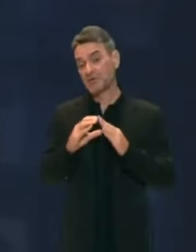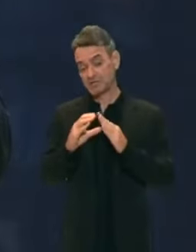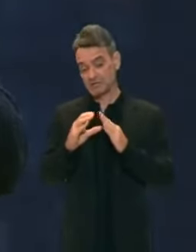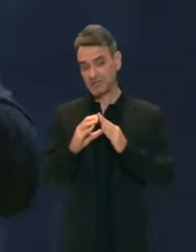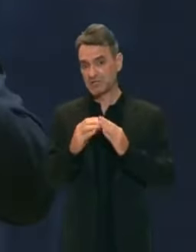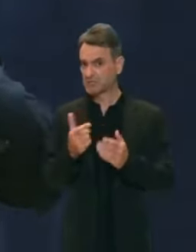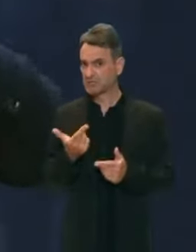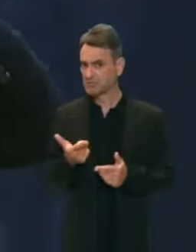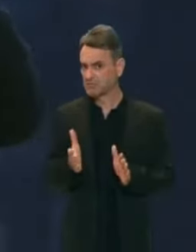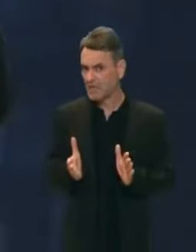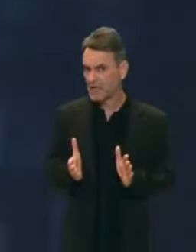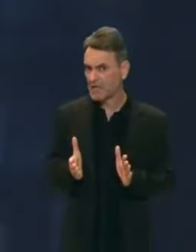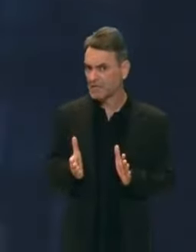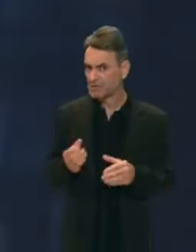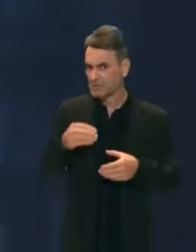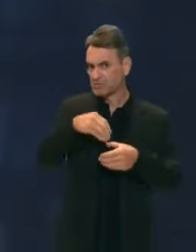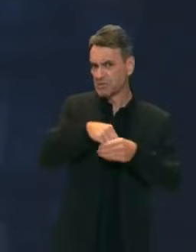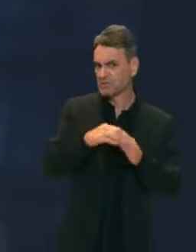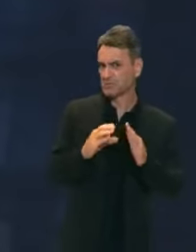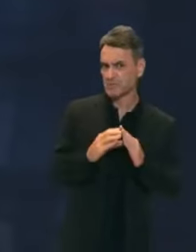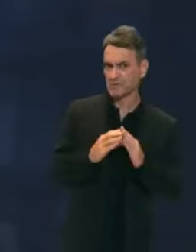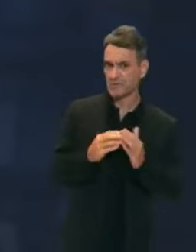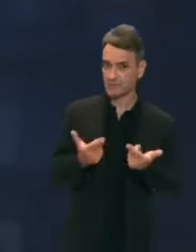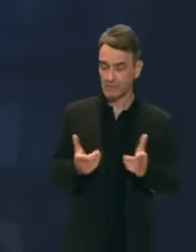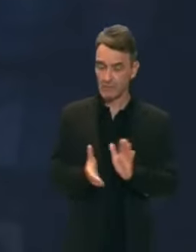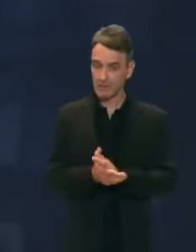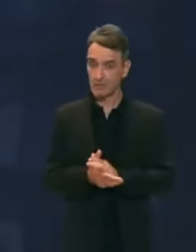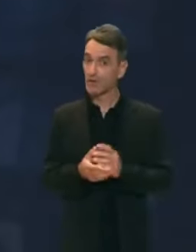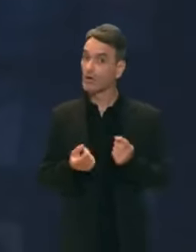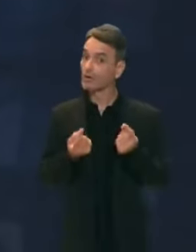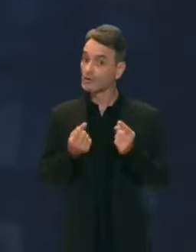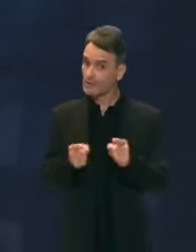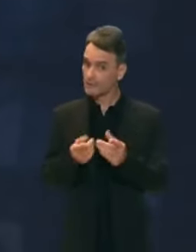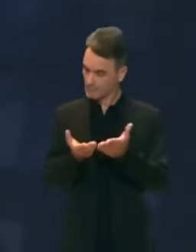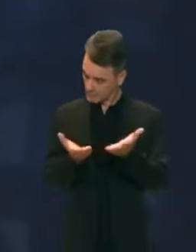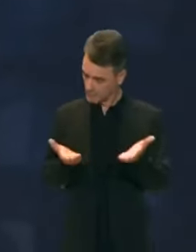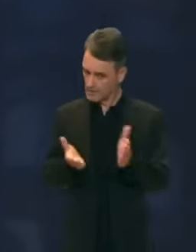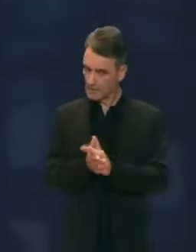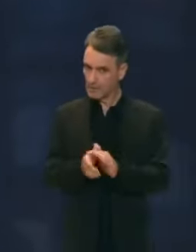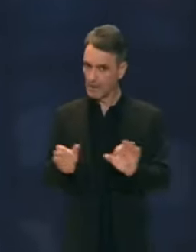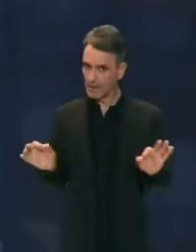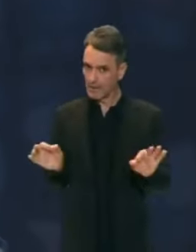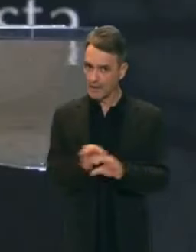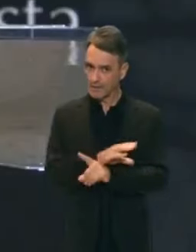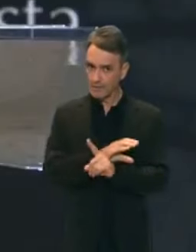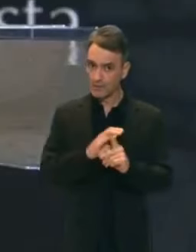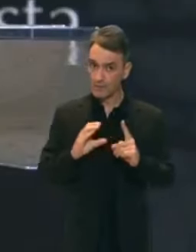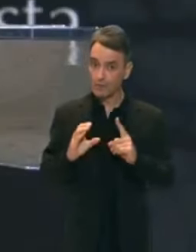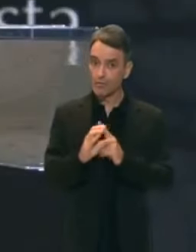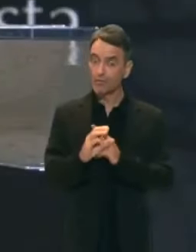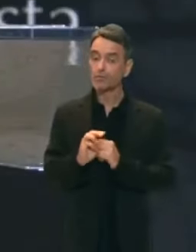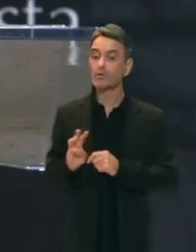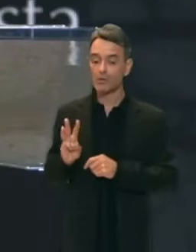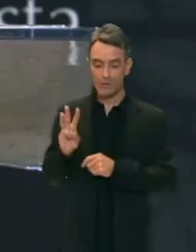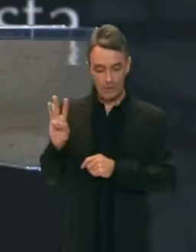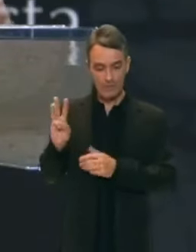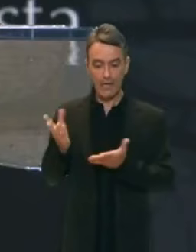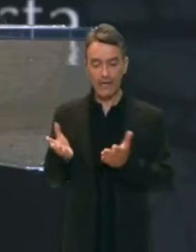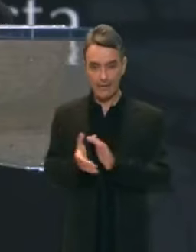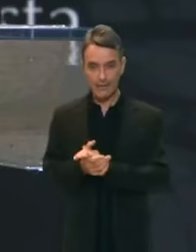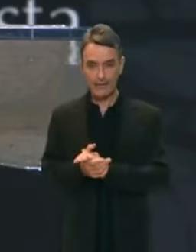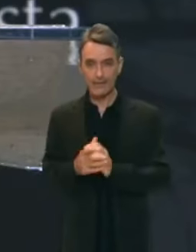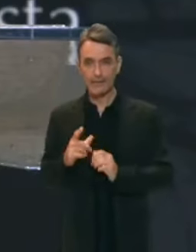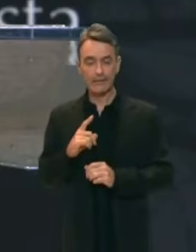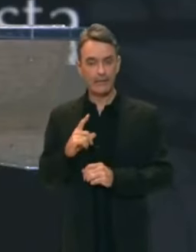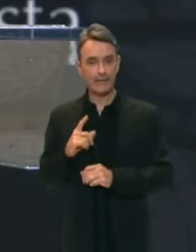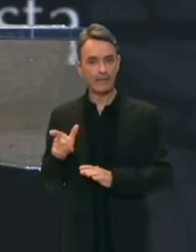Se você ainda não está envolvido numa célula, eu desafio você, ao término desse culto, entrar lá no site da nossa igreja. Você